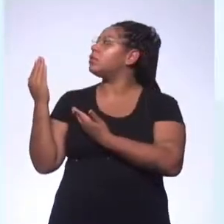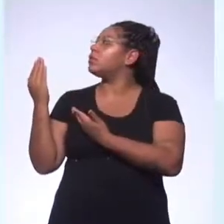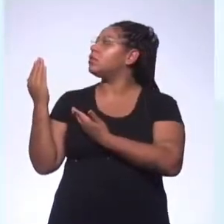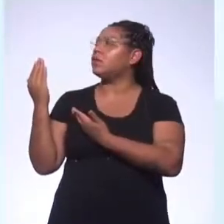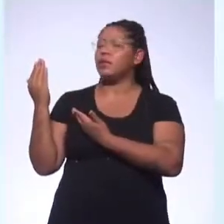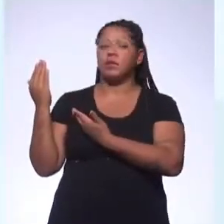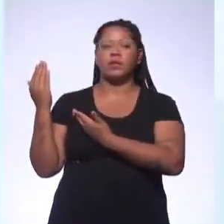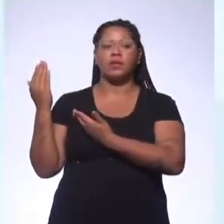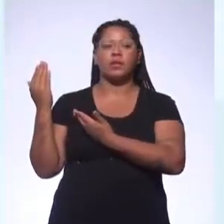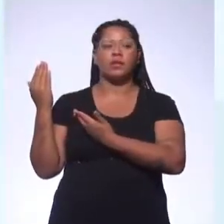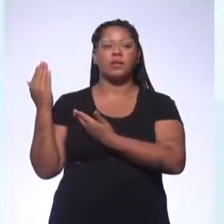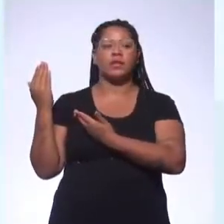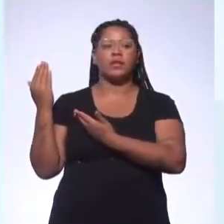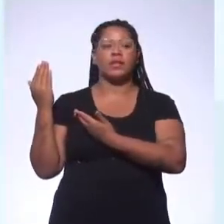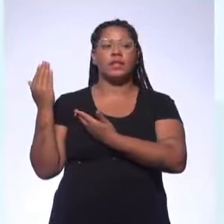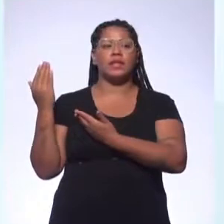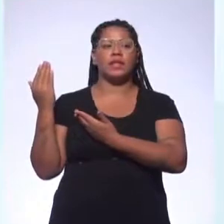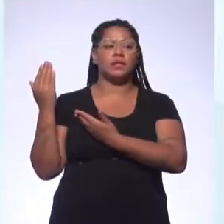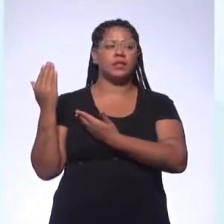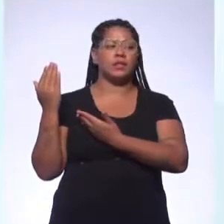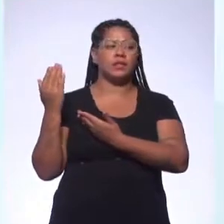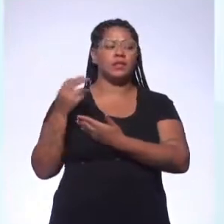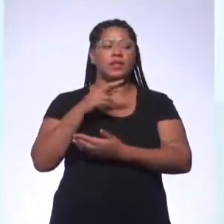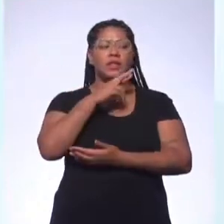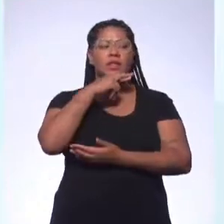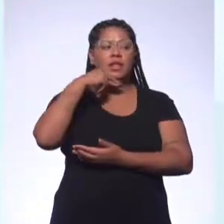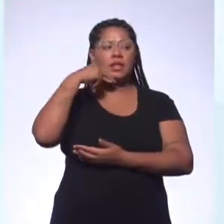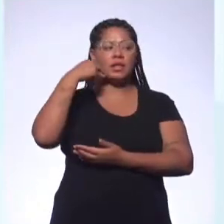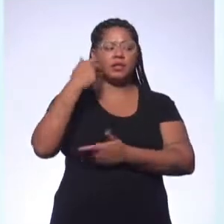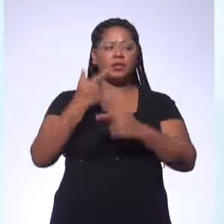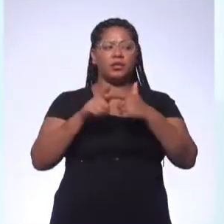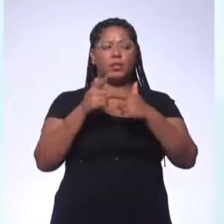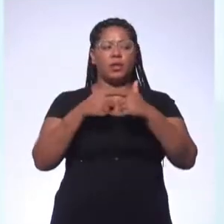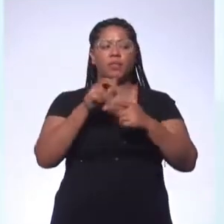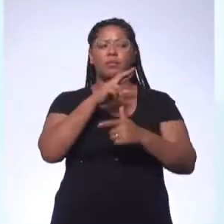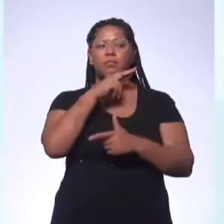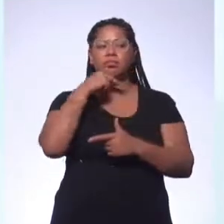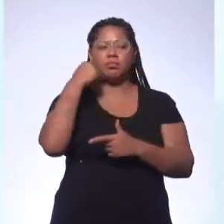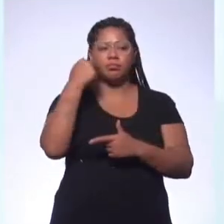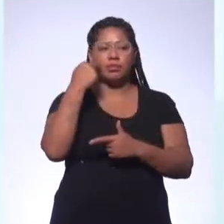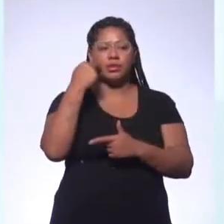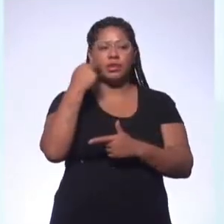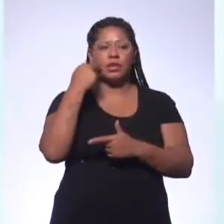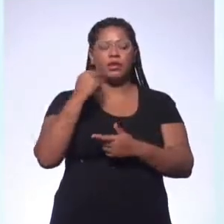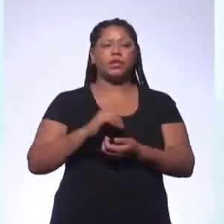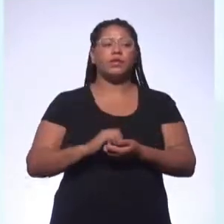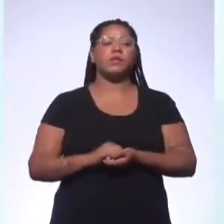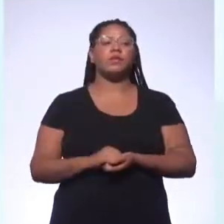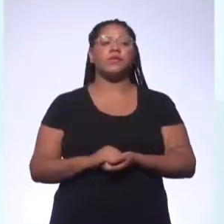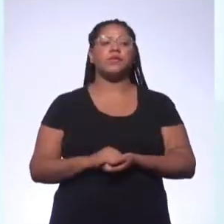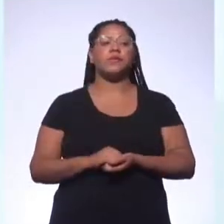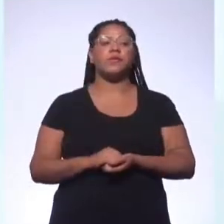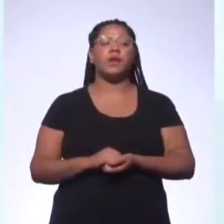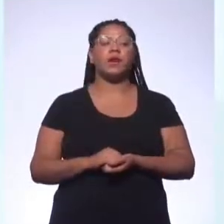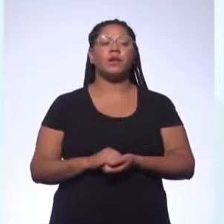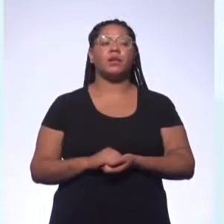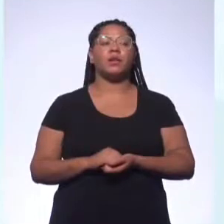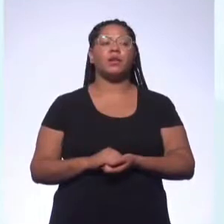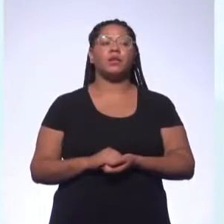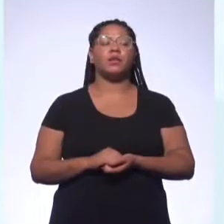Próxima tela, crise da União Soviética, crítica dos países nacionalistas ligados à União Soviética, ou